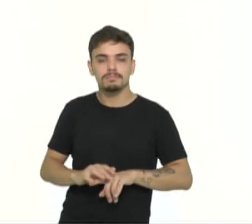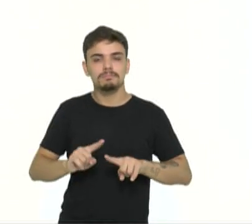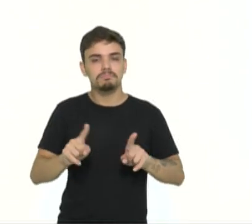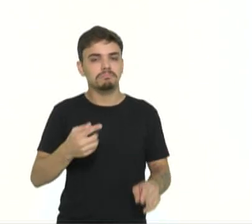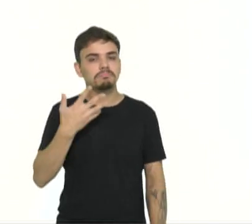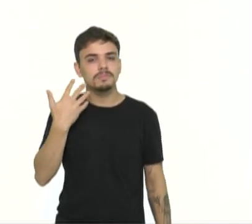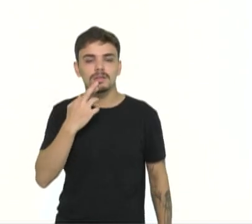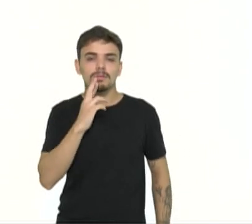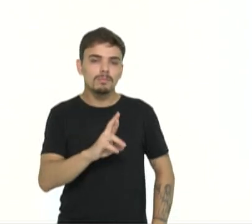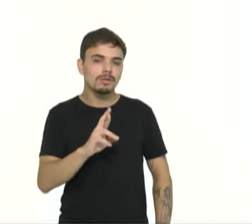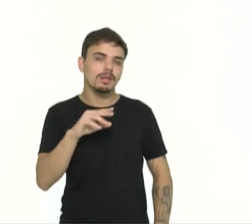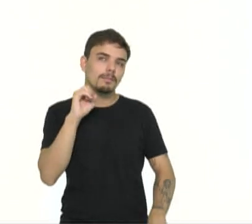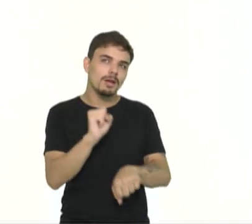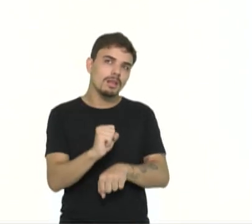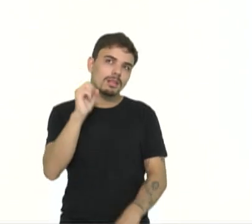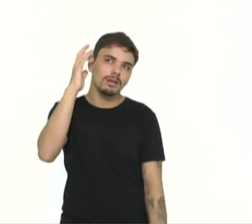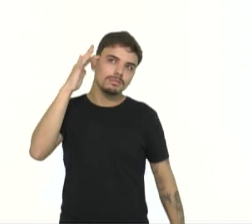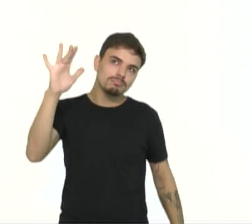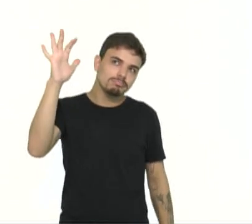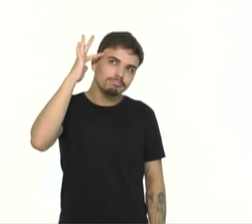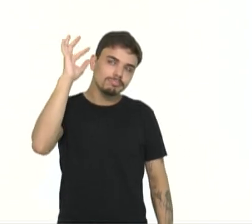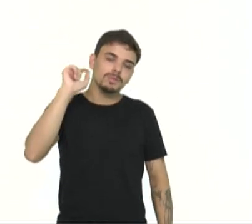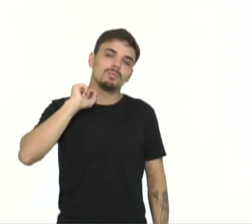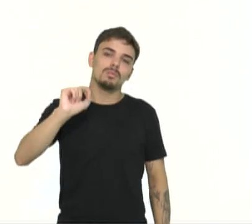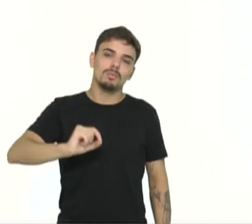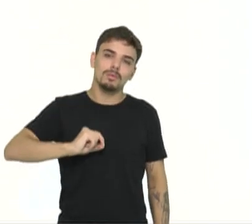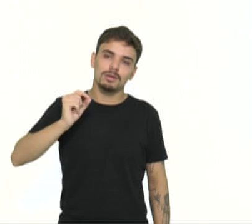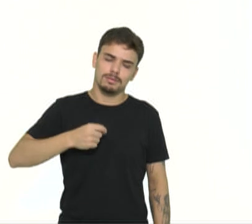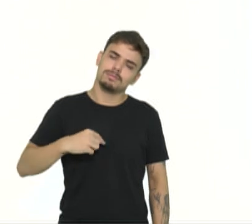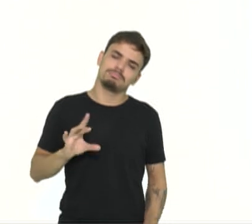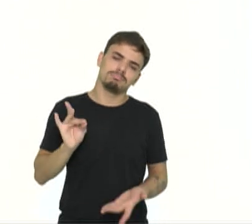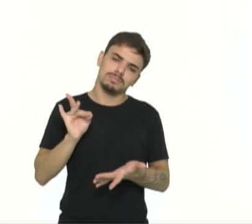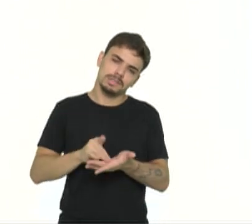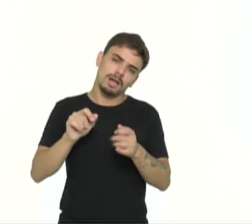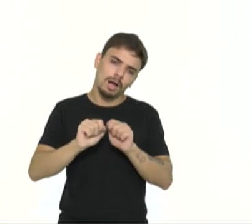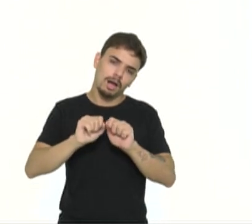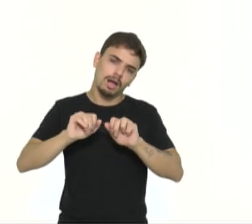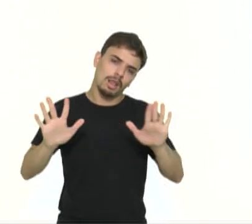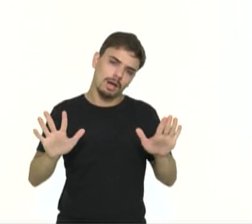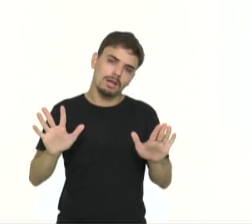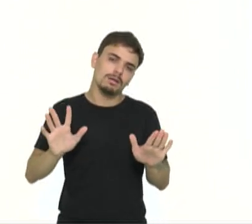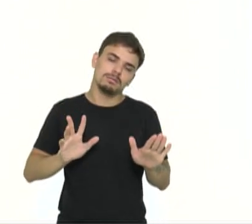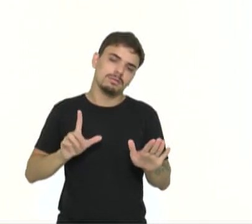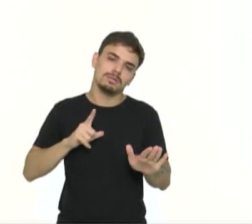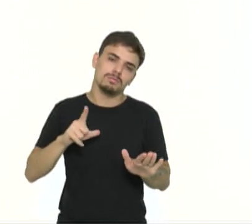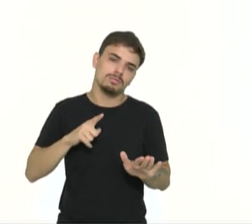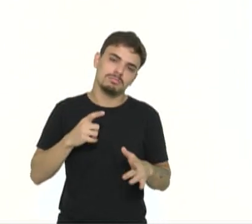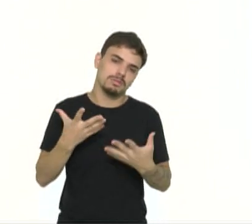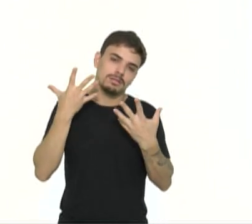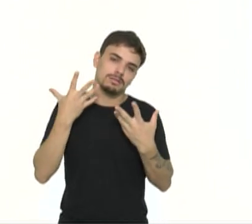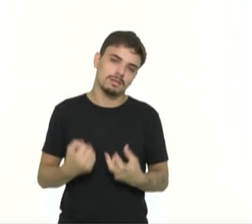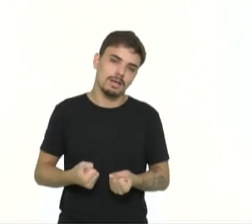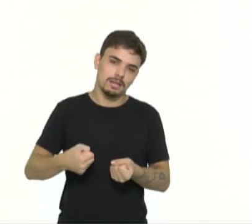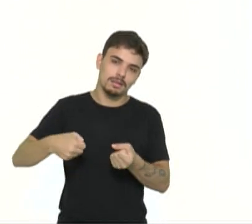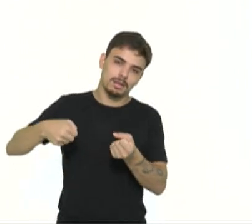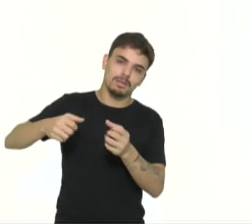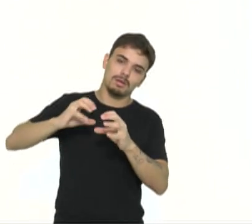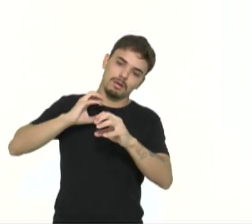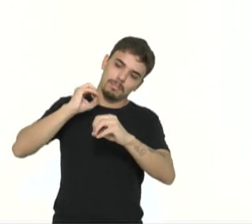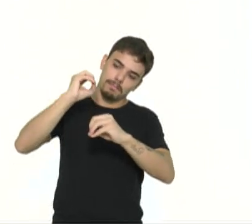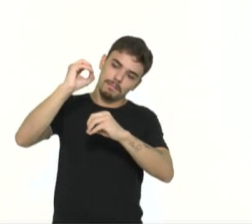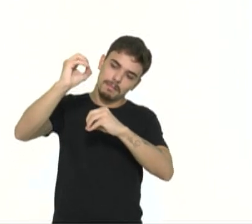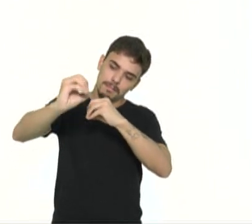Garfield ainda paradão na dele, pensando o seguinte, ó. Obviamente, John, não está levando em conta a rotação da Terra, né?